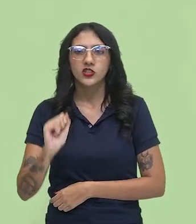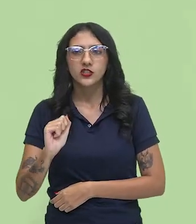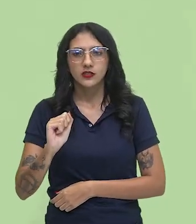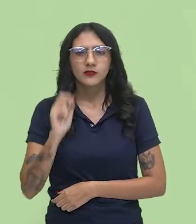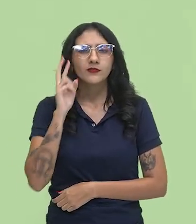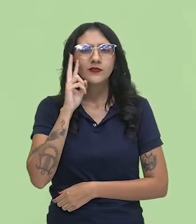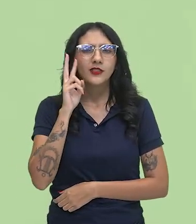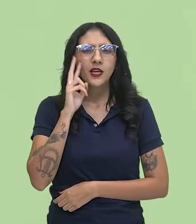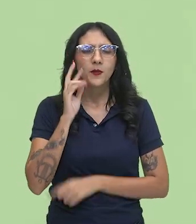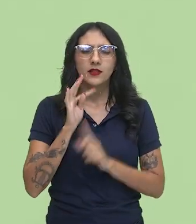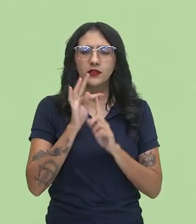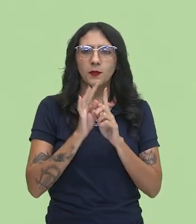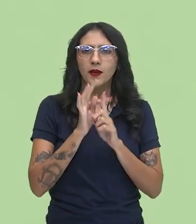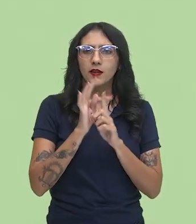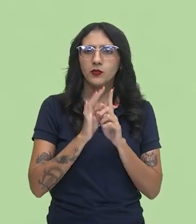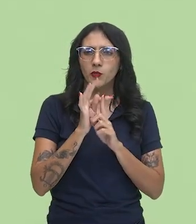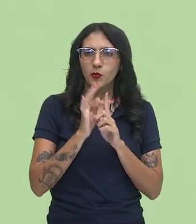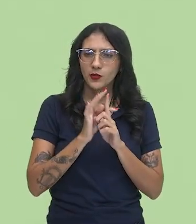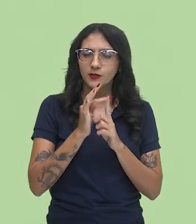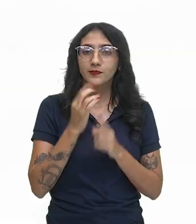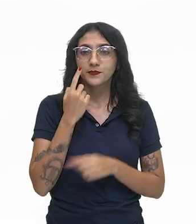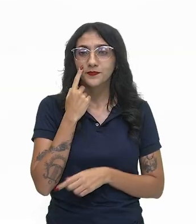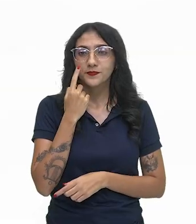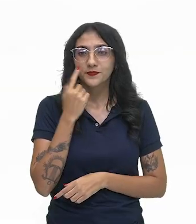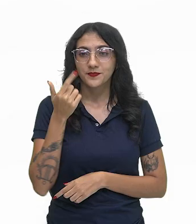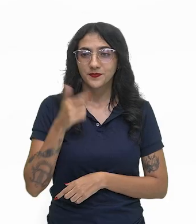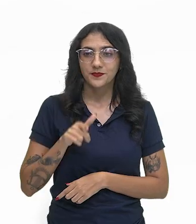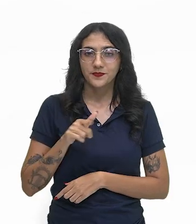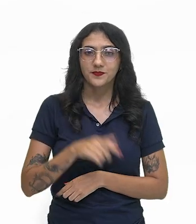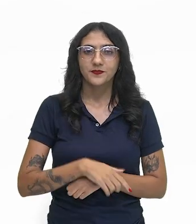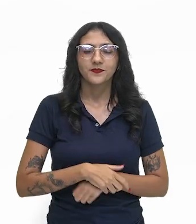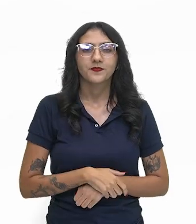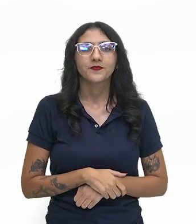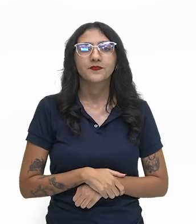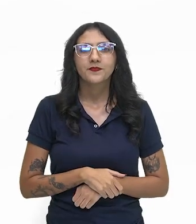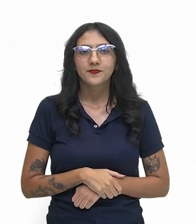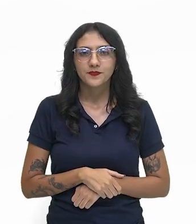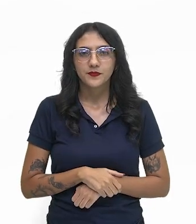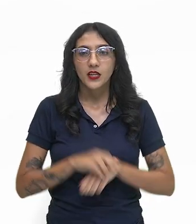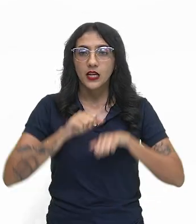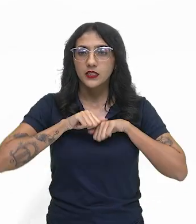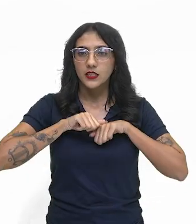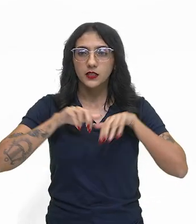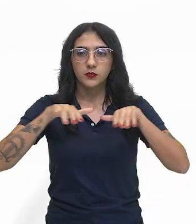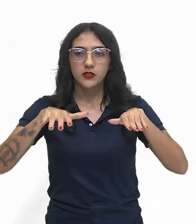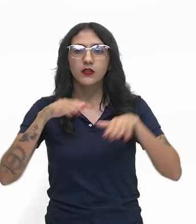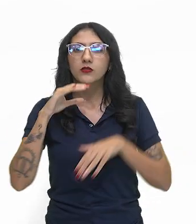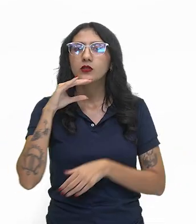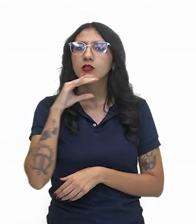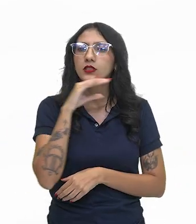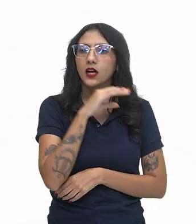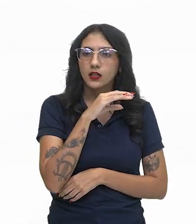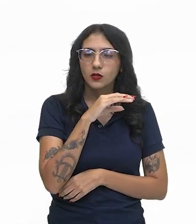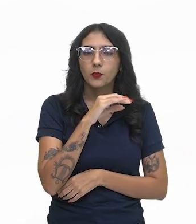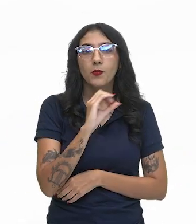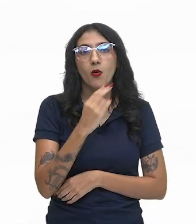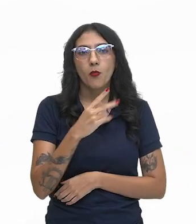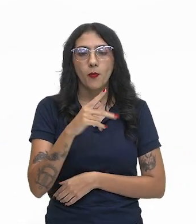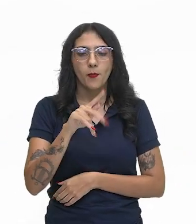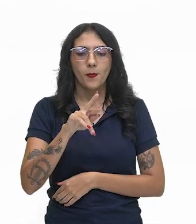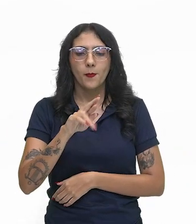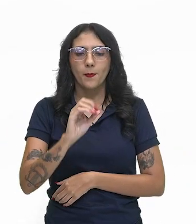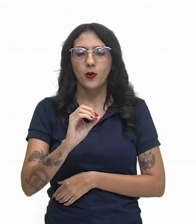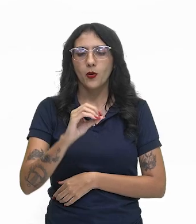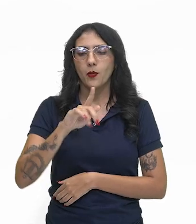da propagação de calor? Vamos ver aí, olha só. Transmissão de calor ou propagação de calor,